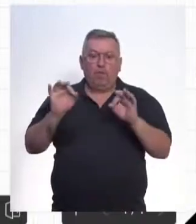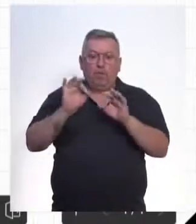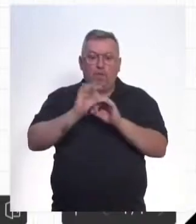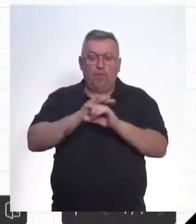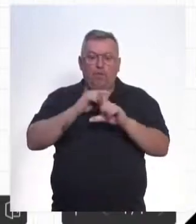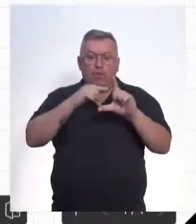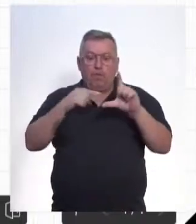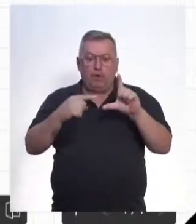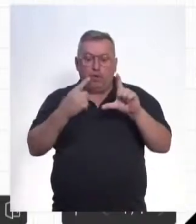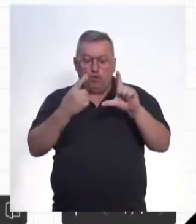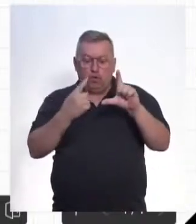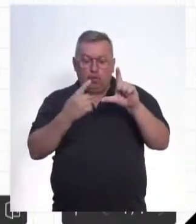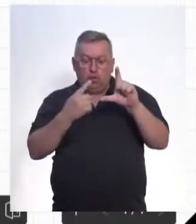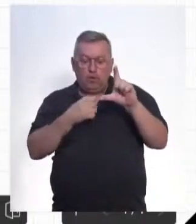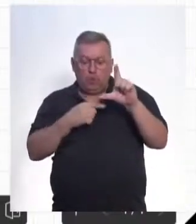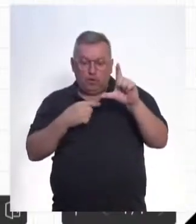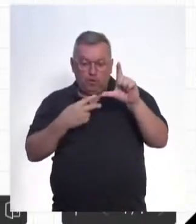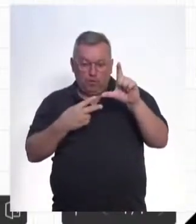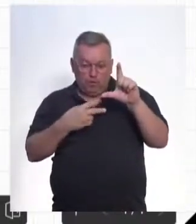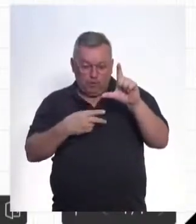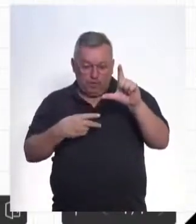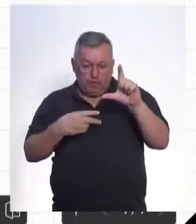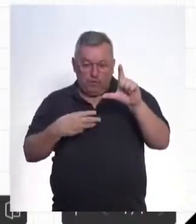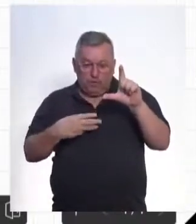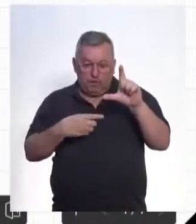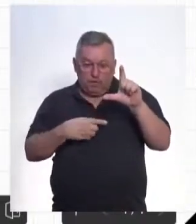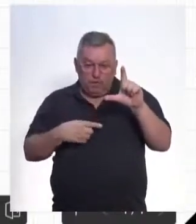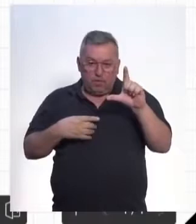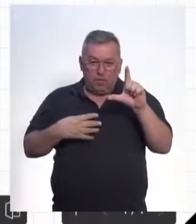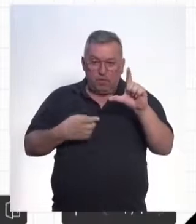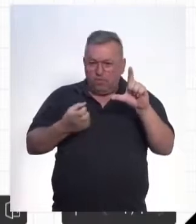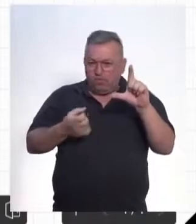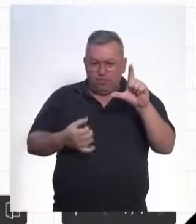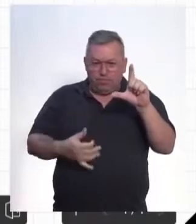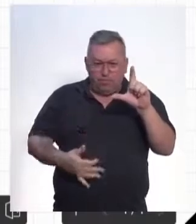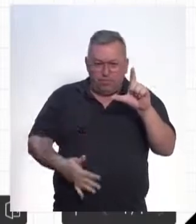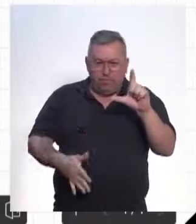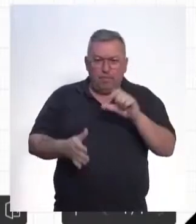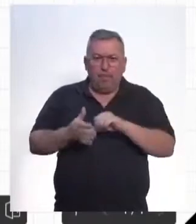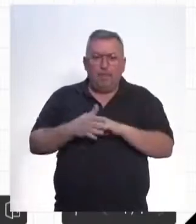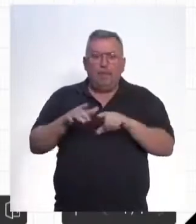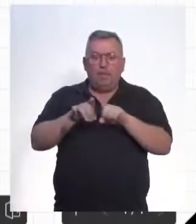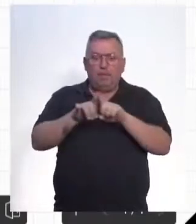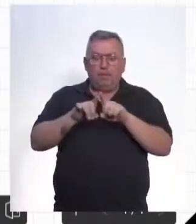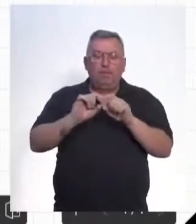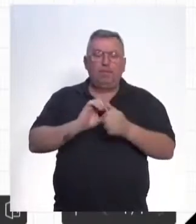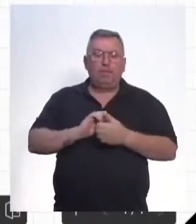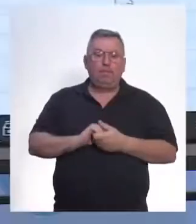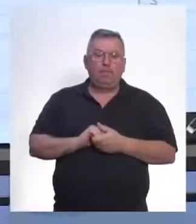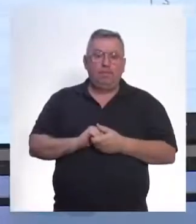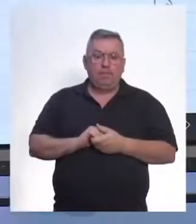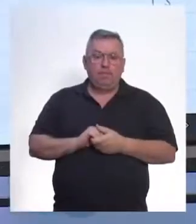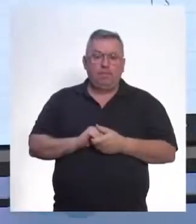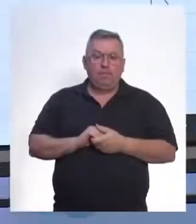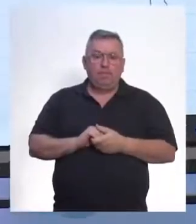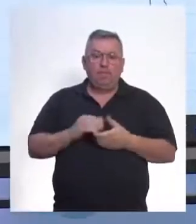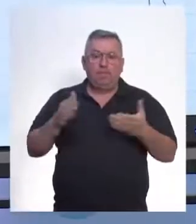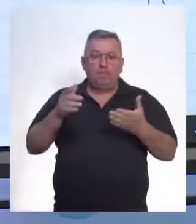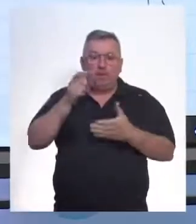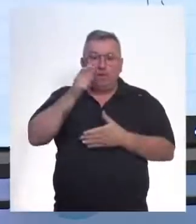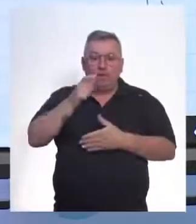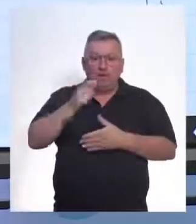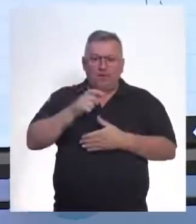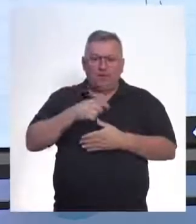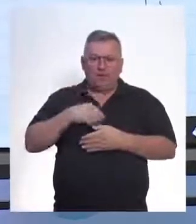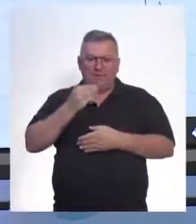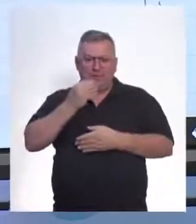graduei os meus eixos, né? Que é essa relação do graduar os eixos. Agora eu vou olhar... Nossa, ficou